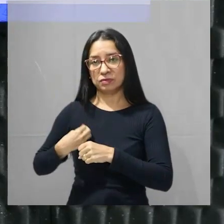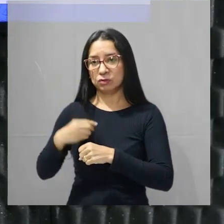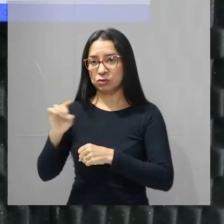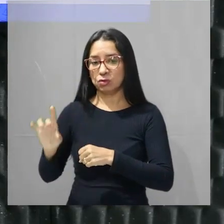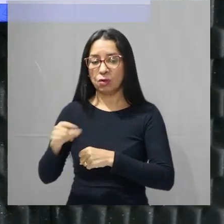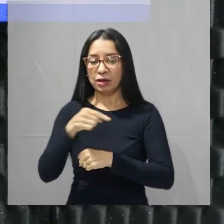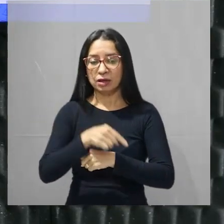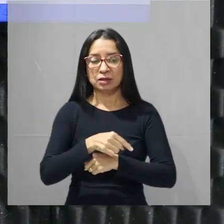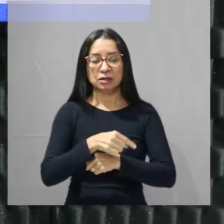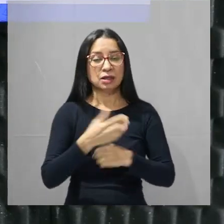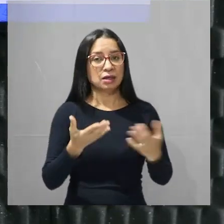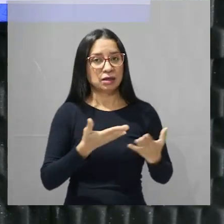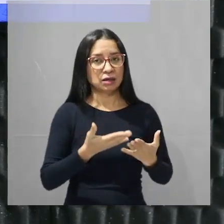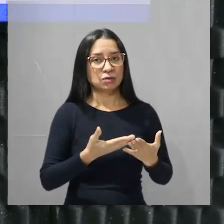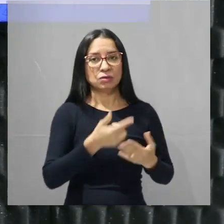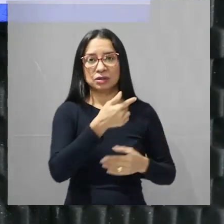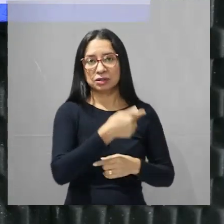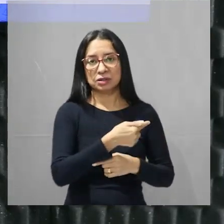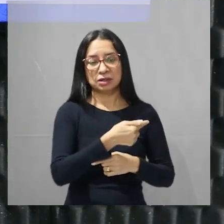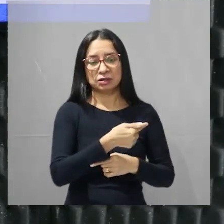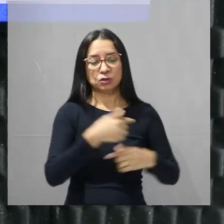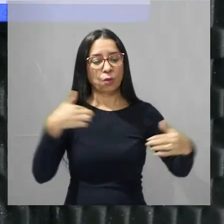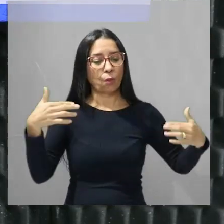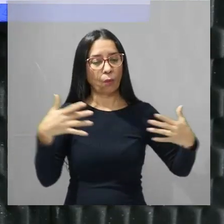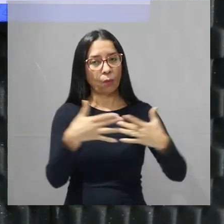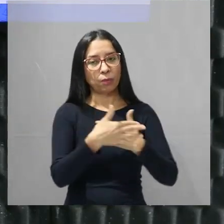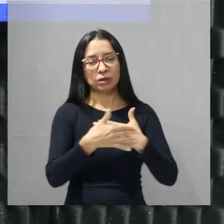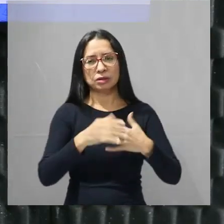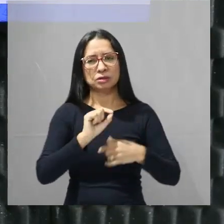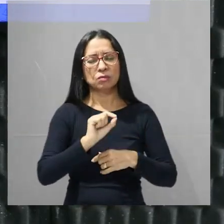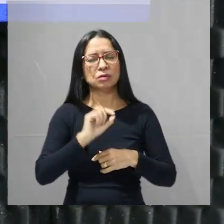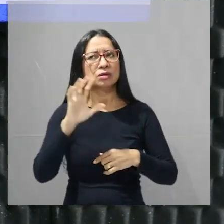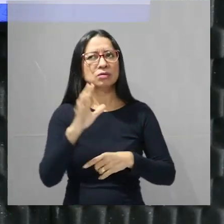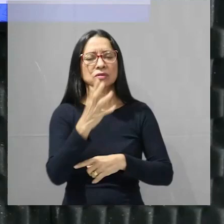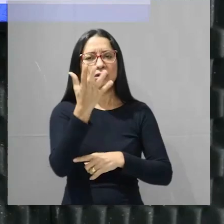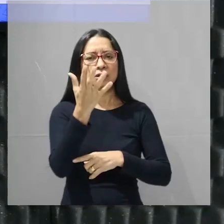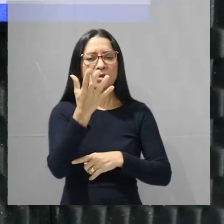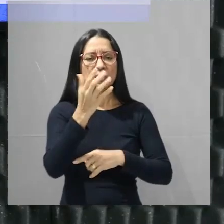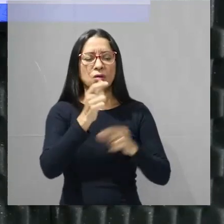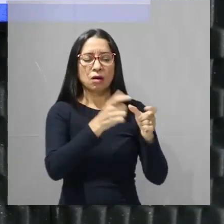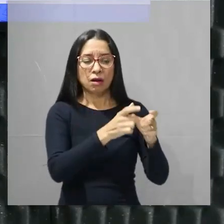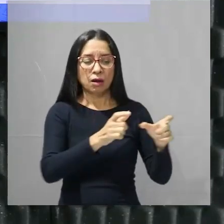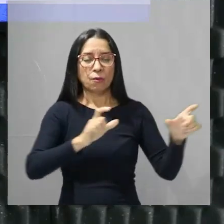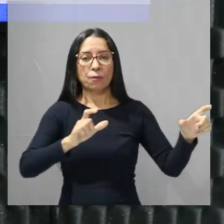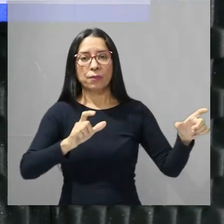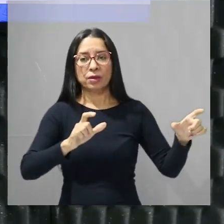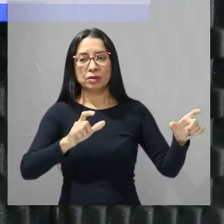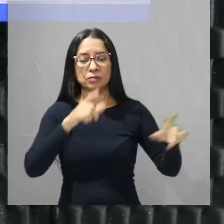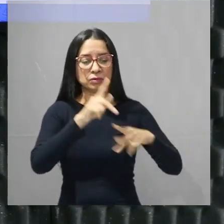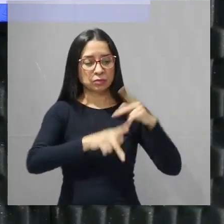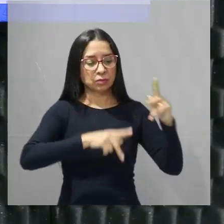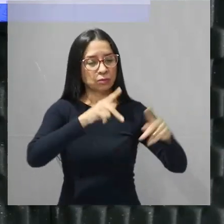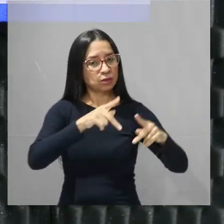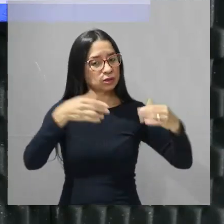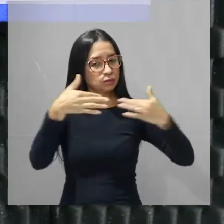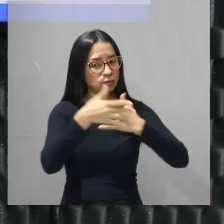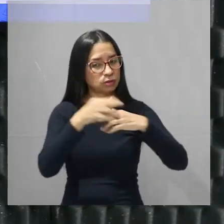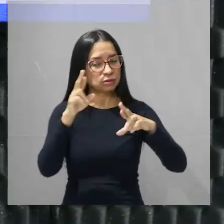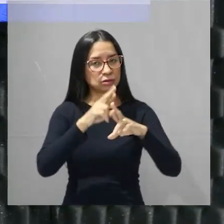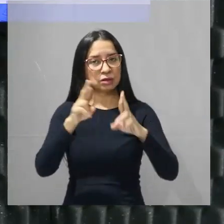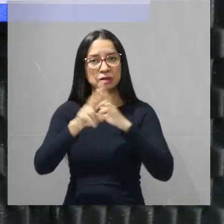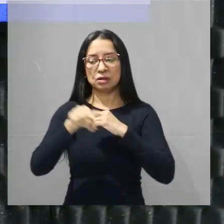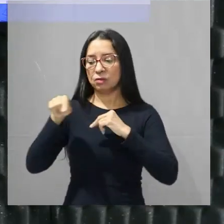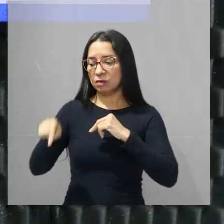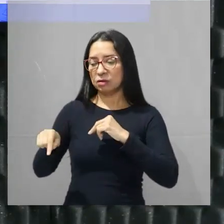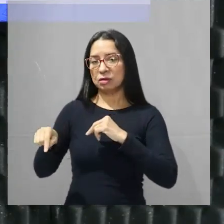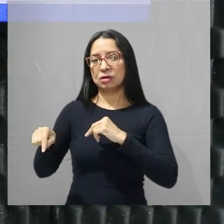7. O que ocorreu, Marcos? Urbanização, o aumento da população urbana em relação à população rural. Mas por que,